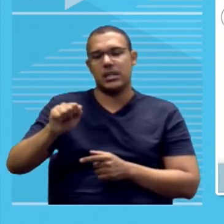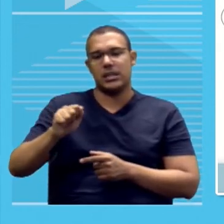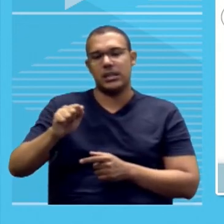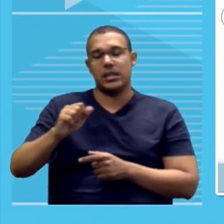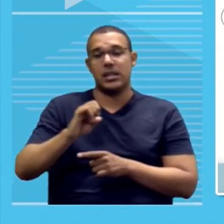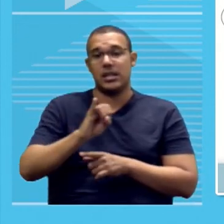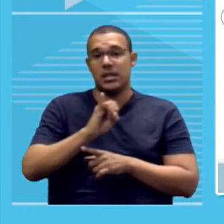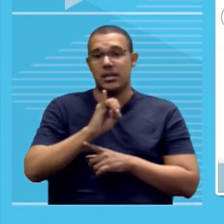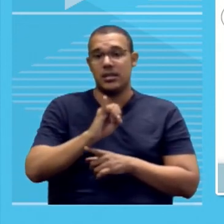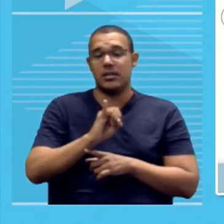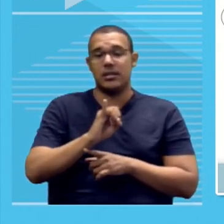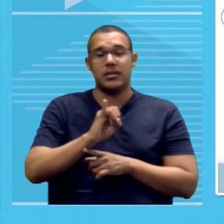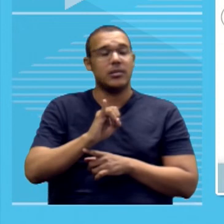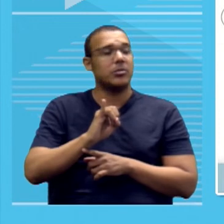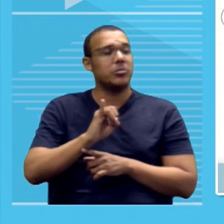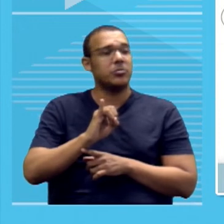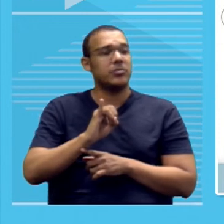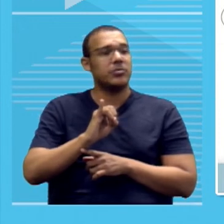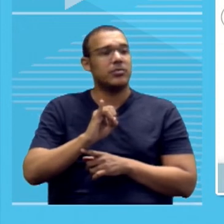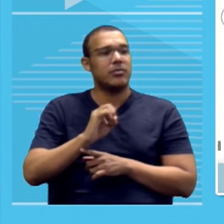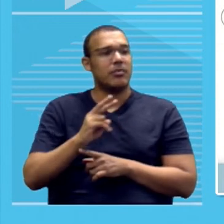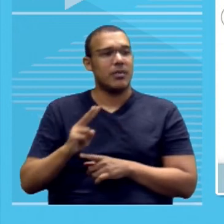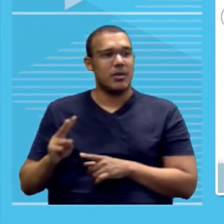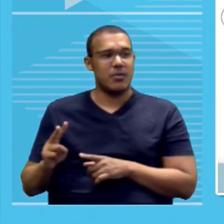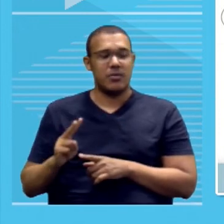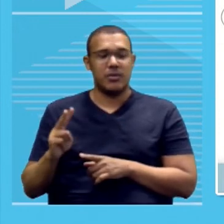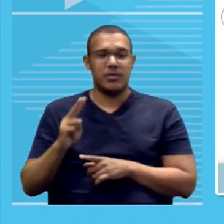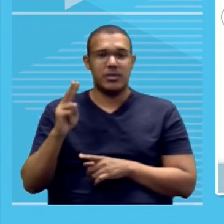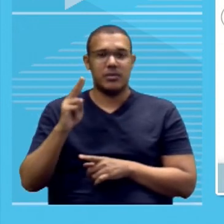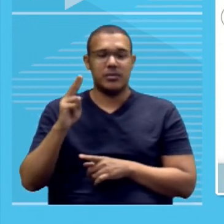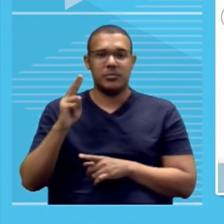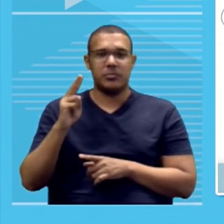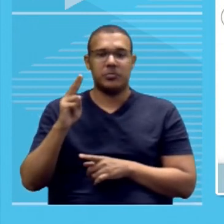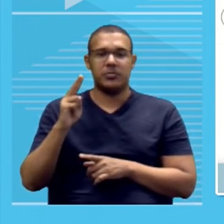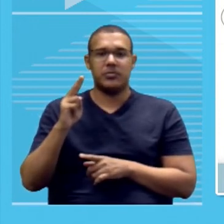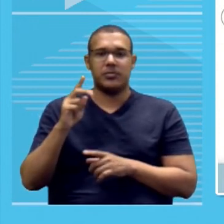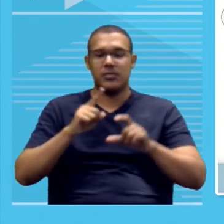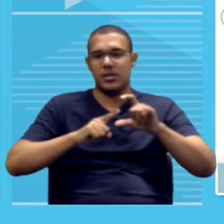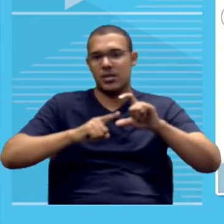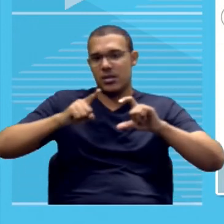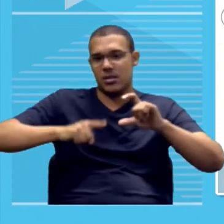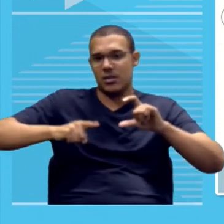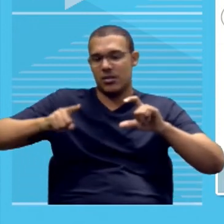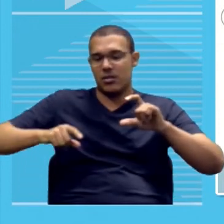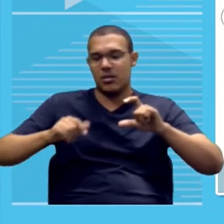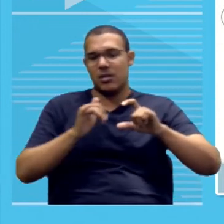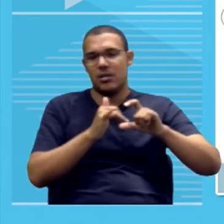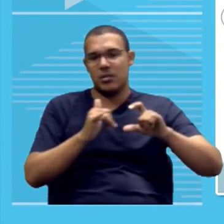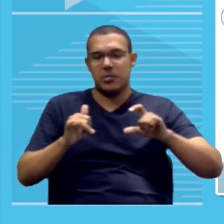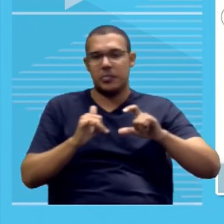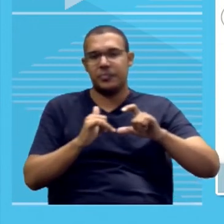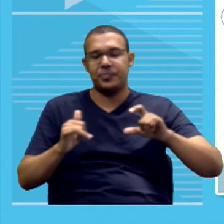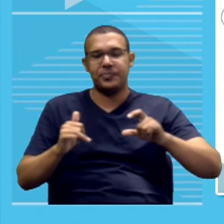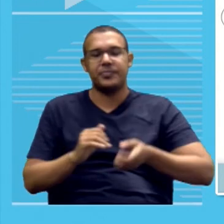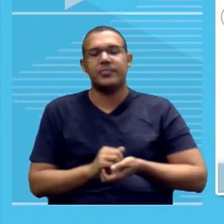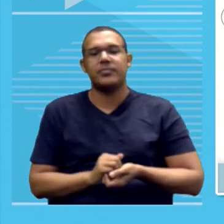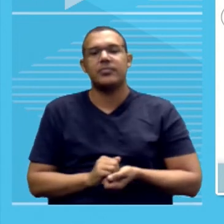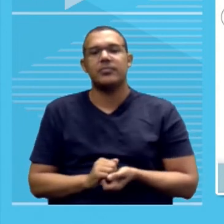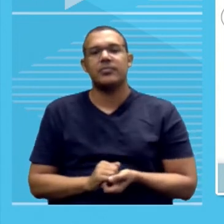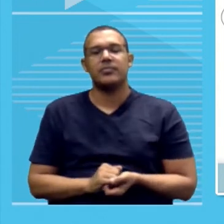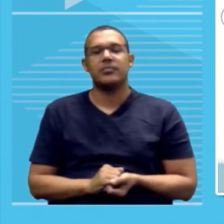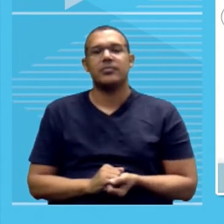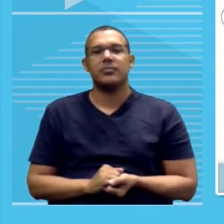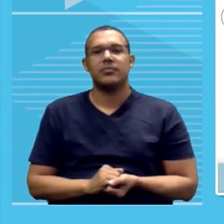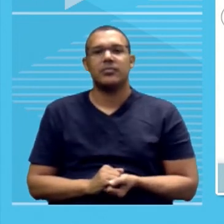E I é o valor de quem? É o valor da minha corrente elétrica, ok? Então, você